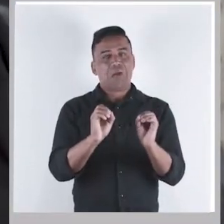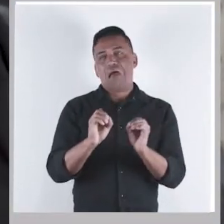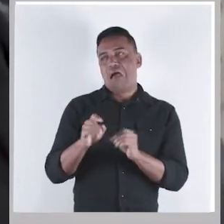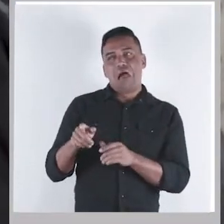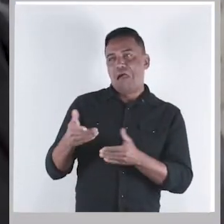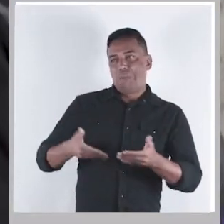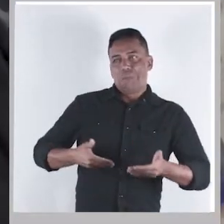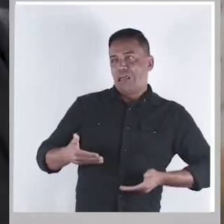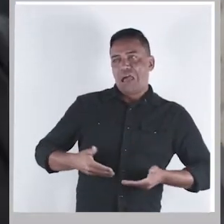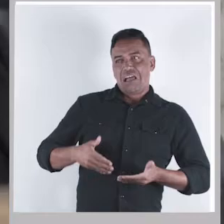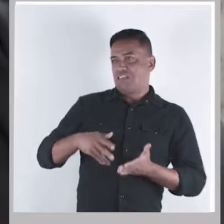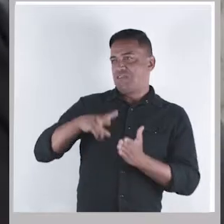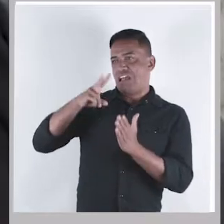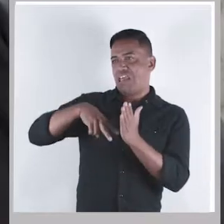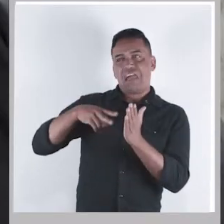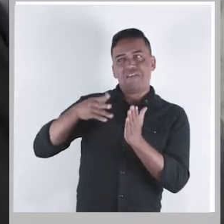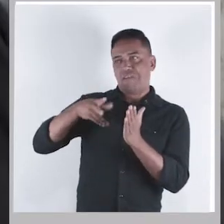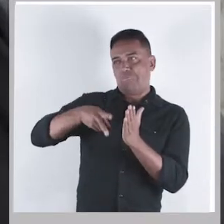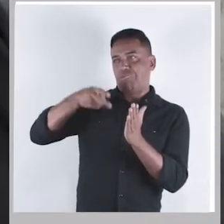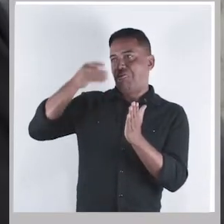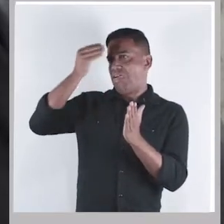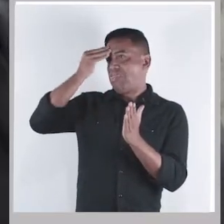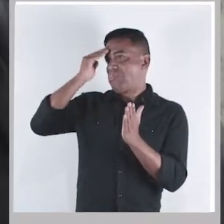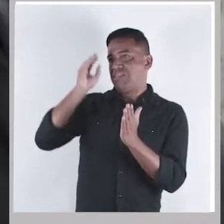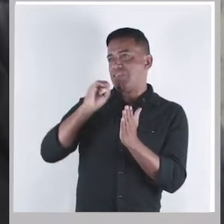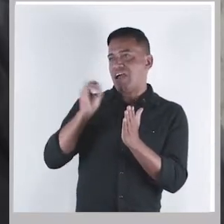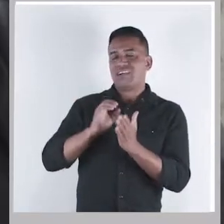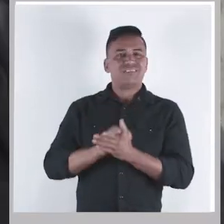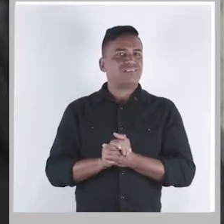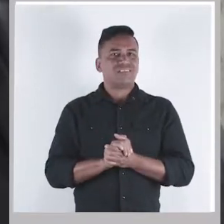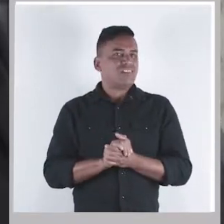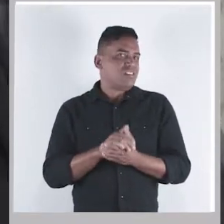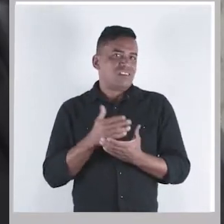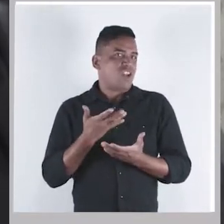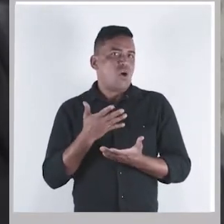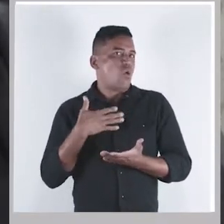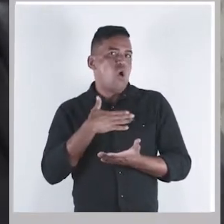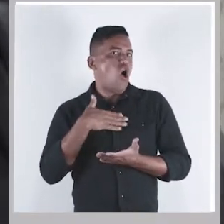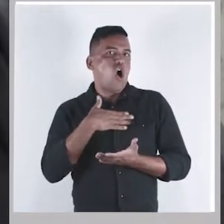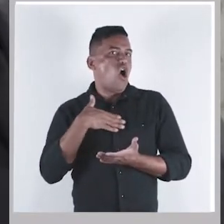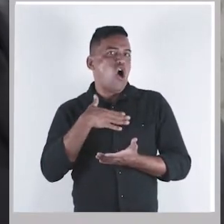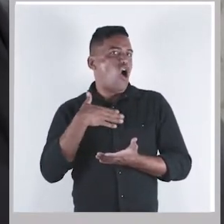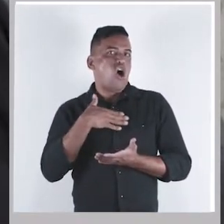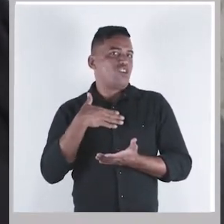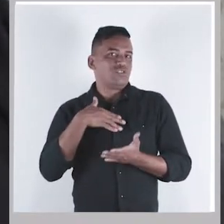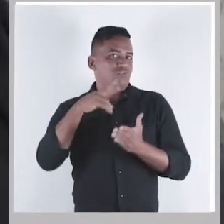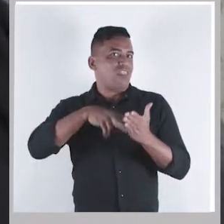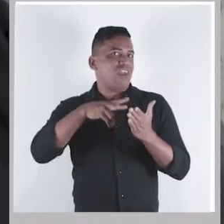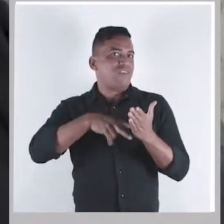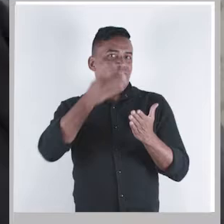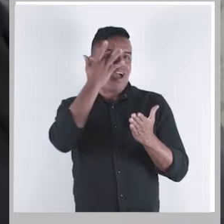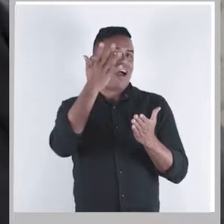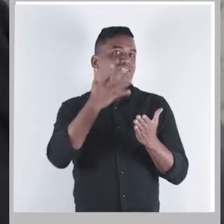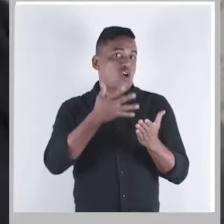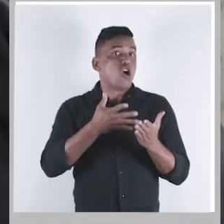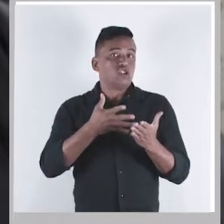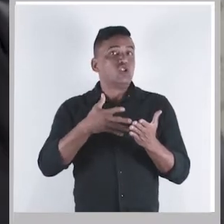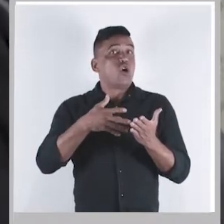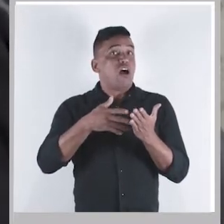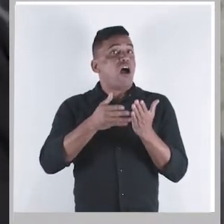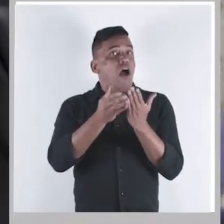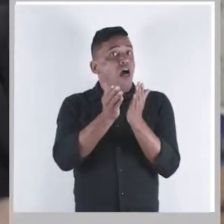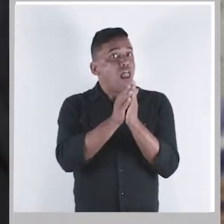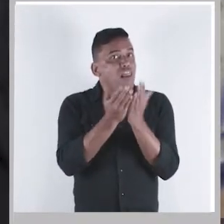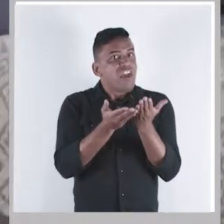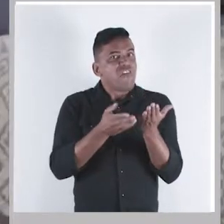aí? Né? E por que essa patroa não quis emprestar um livro dela para ela? Então, assim, eu tenho muita curiosidade de